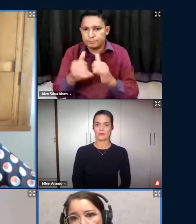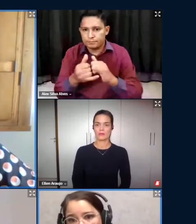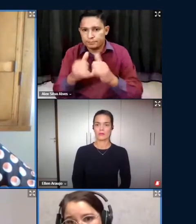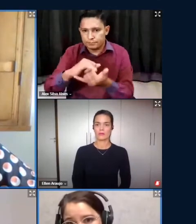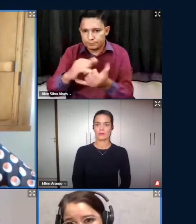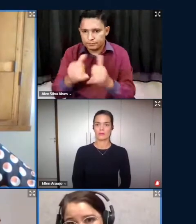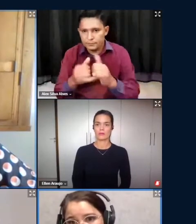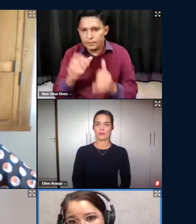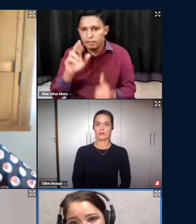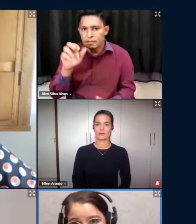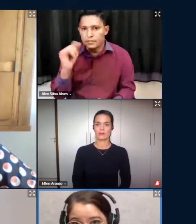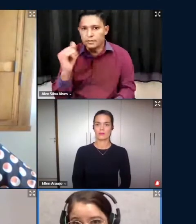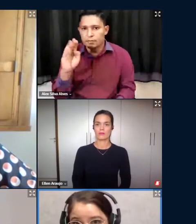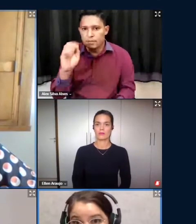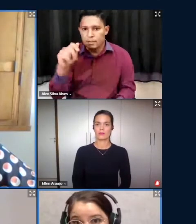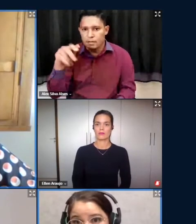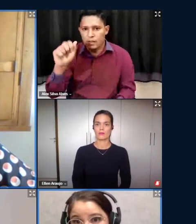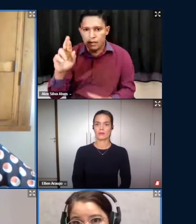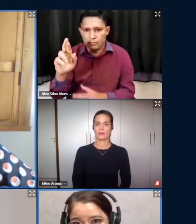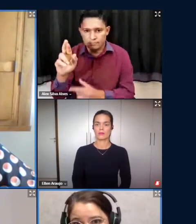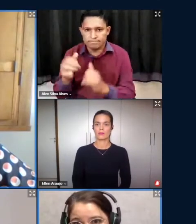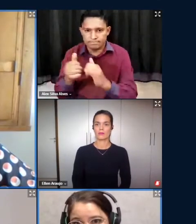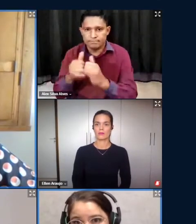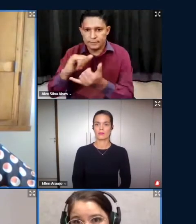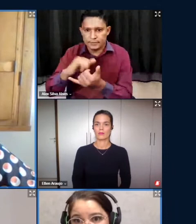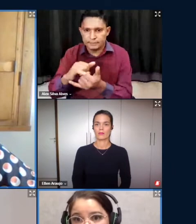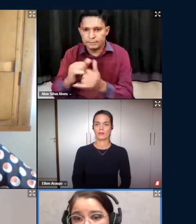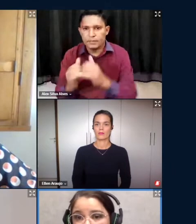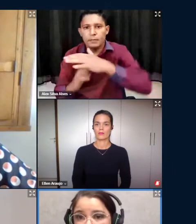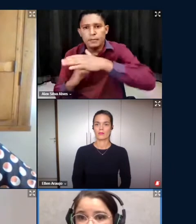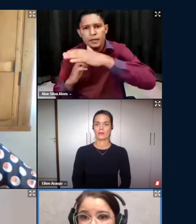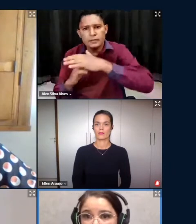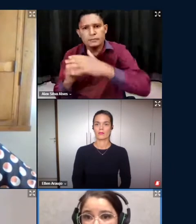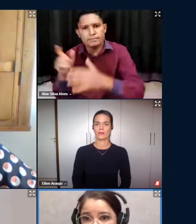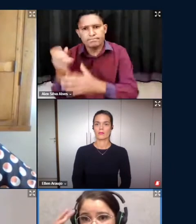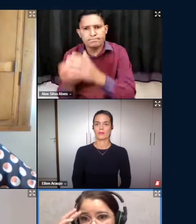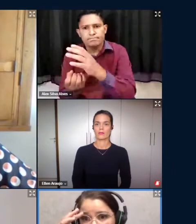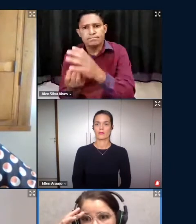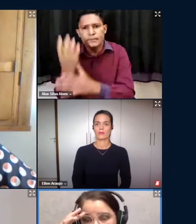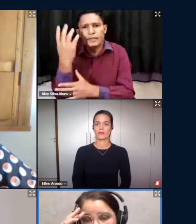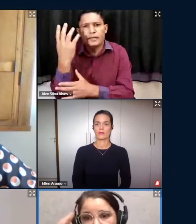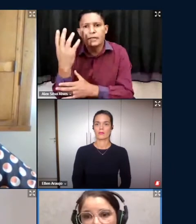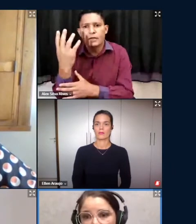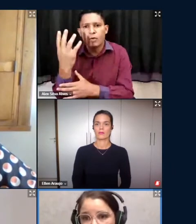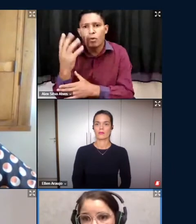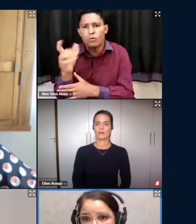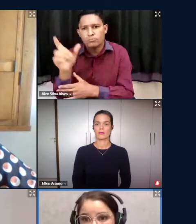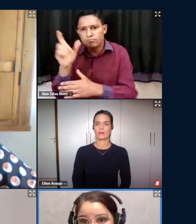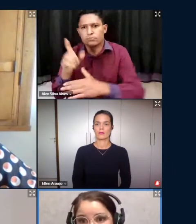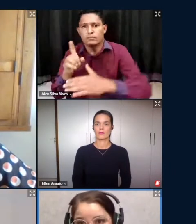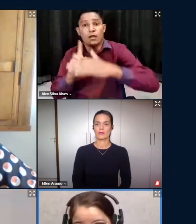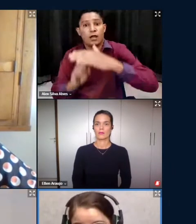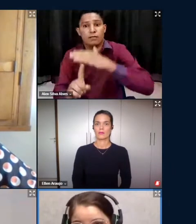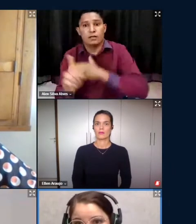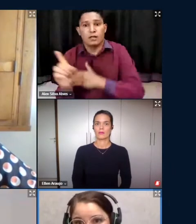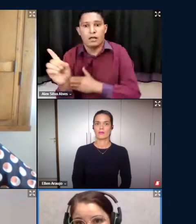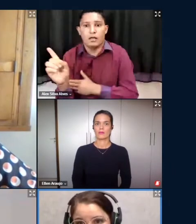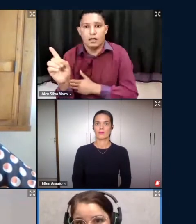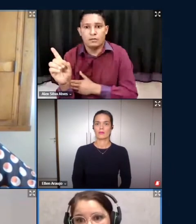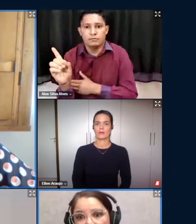Então, hoje nós temos, por exemplo, alguns avatares que são utilizados na comunidade surda, nós temos o